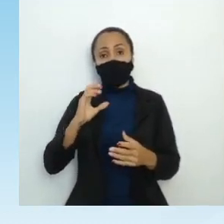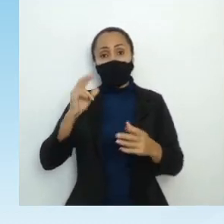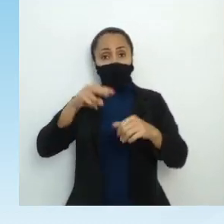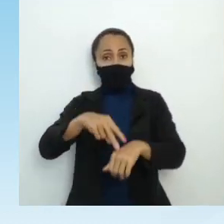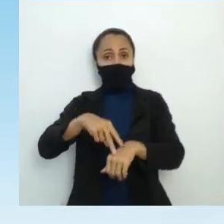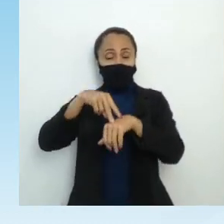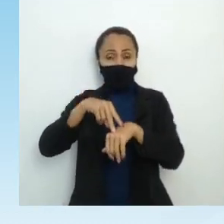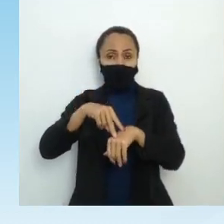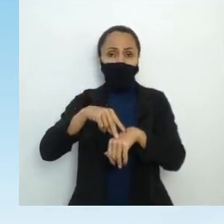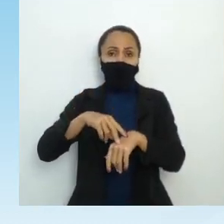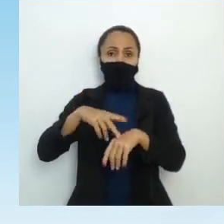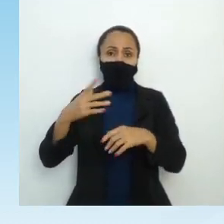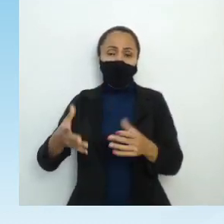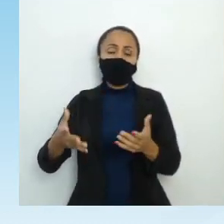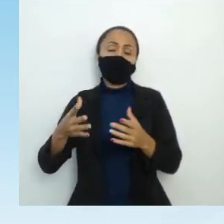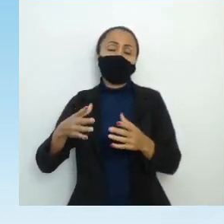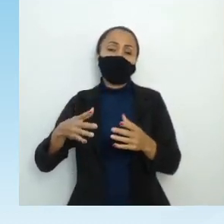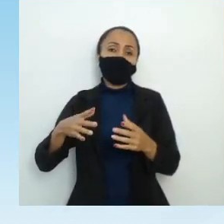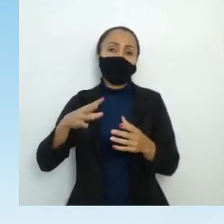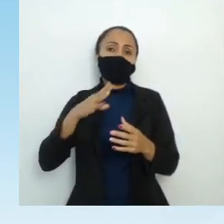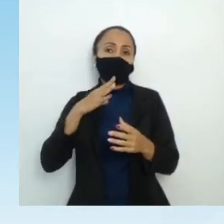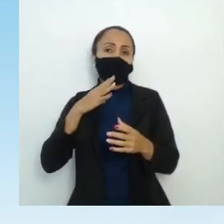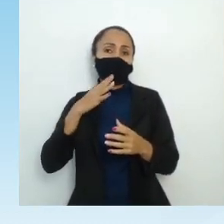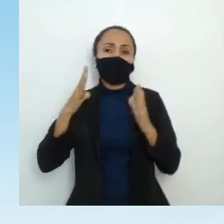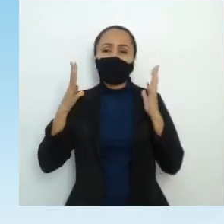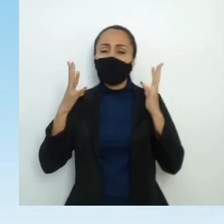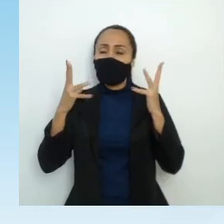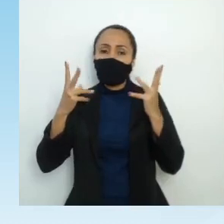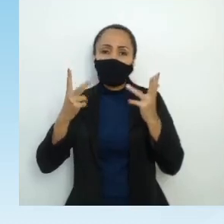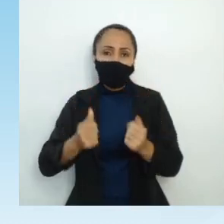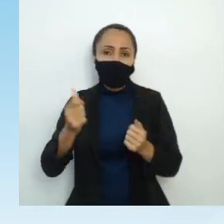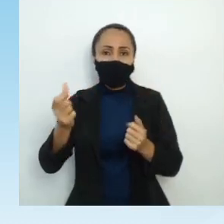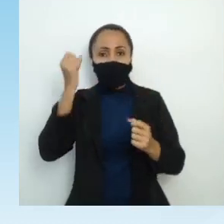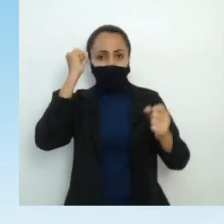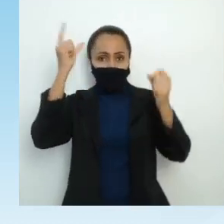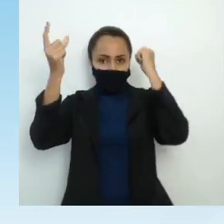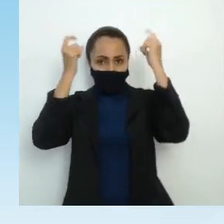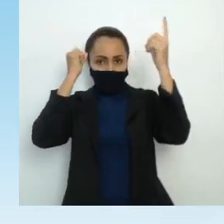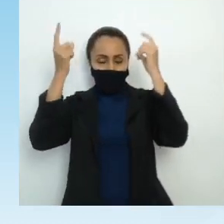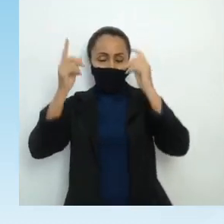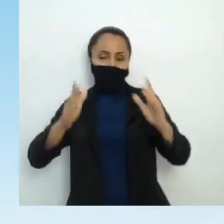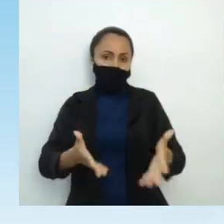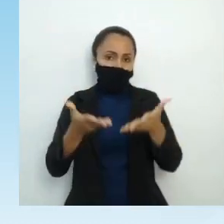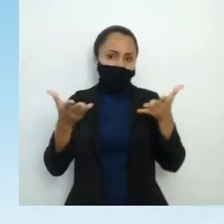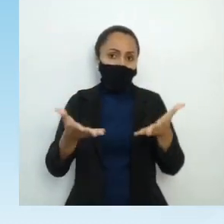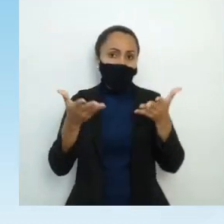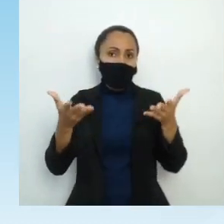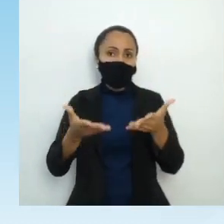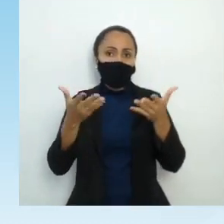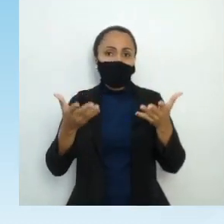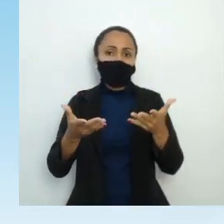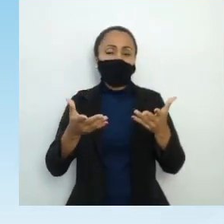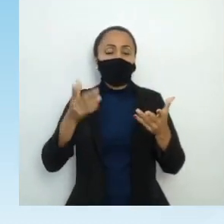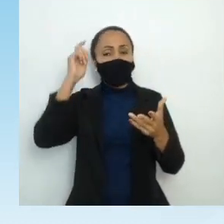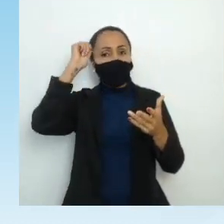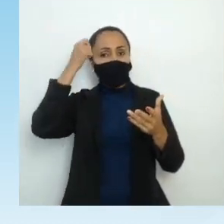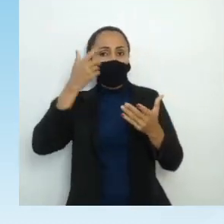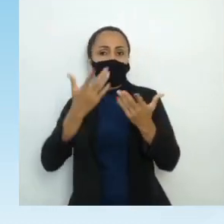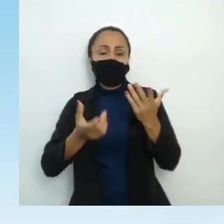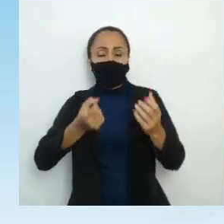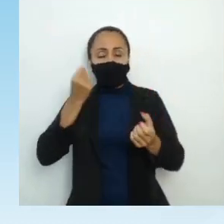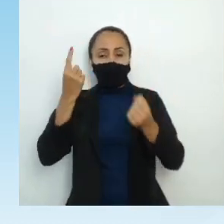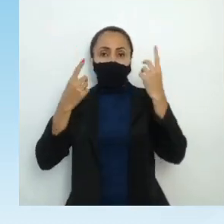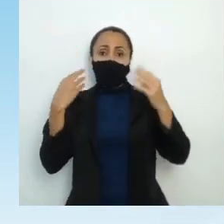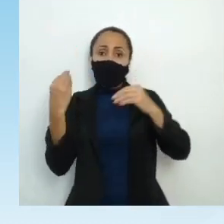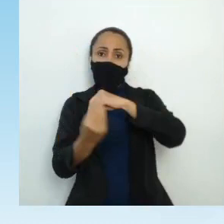consegue conhecer toda essa conjuntura motivada por essas ideias iluministas, motivadas por esse racionalismo, motivada por todas essas ideias de